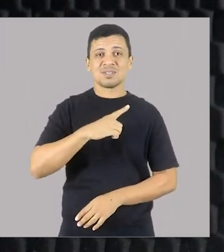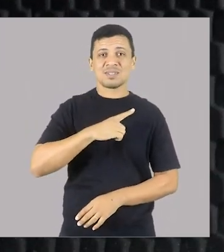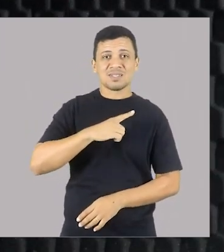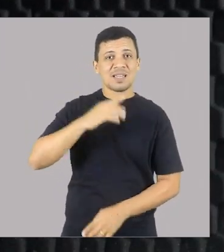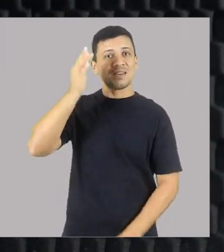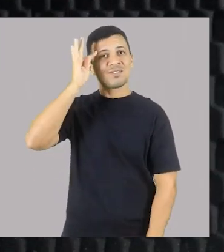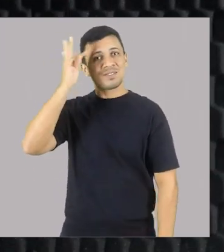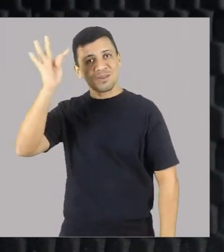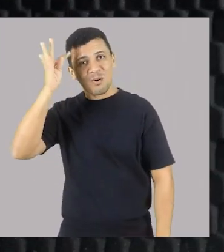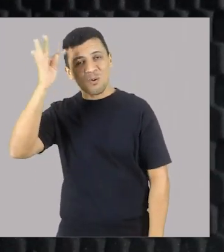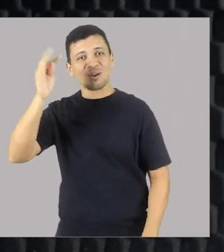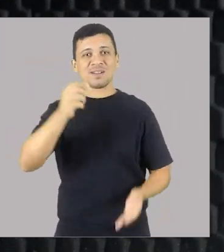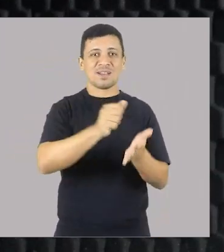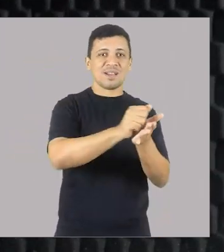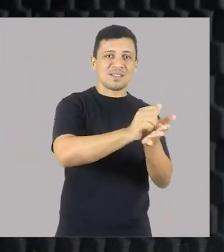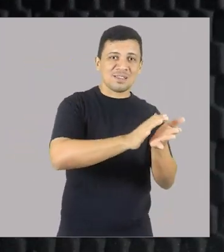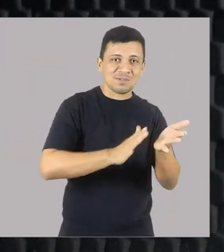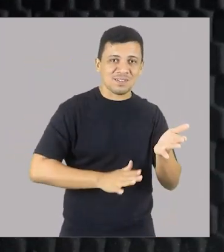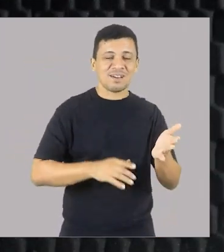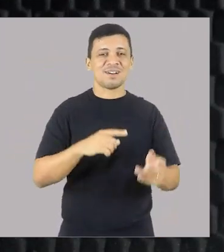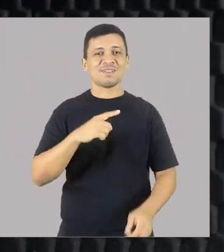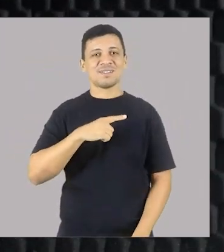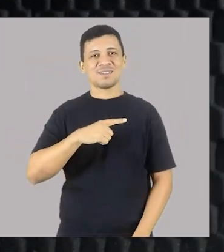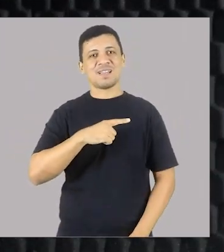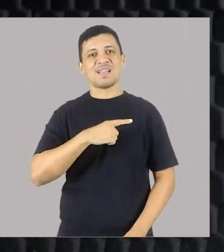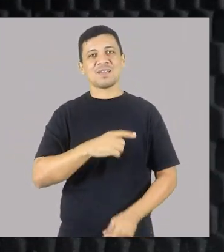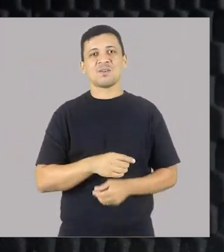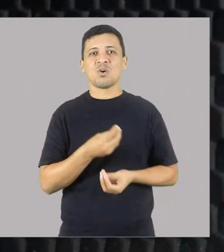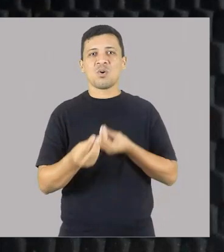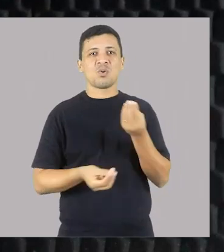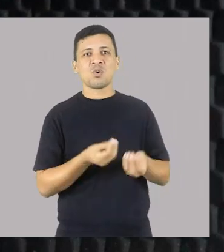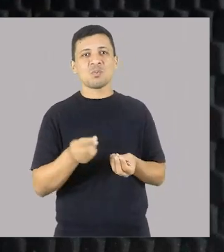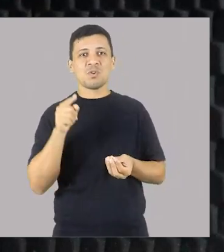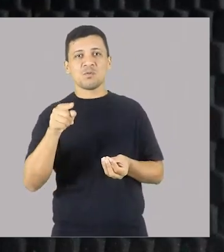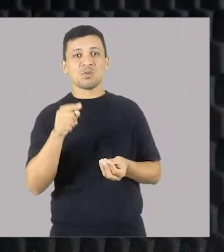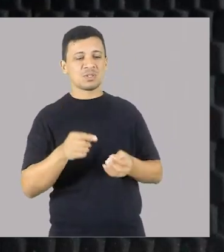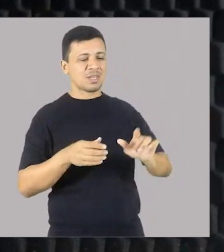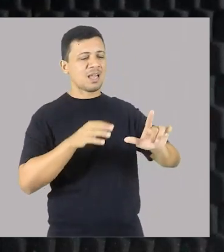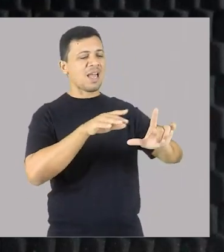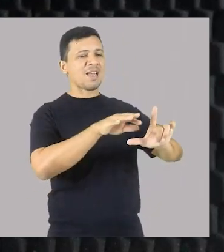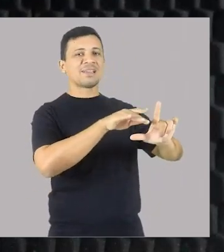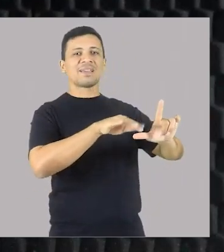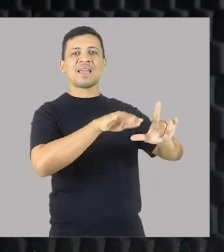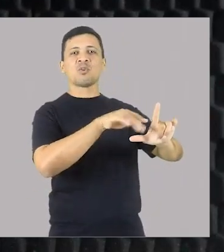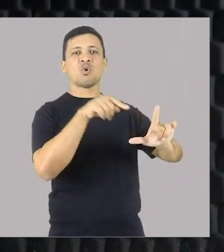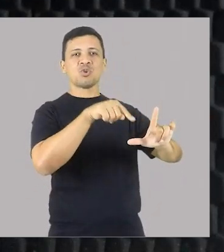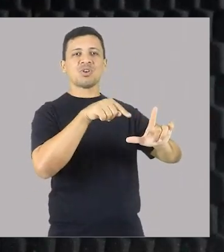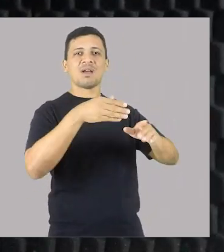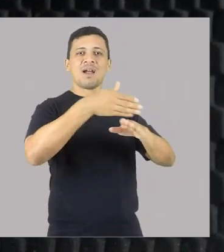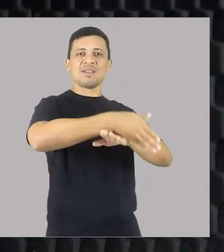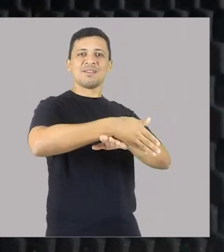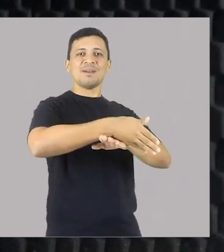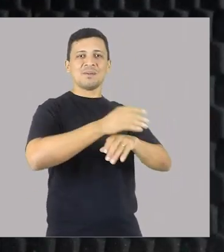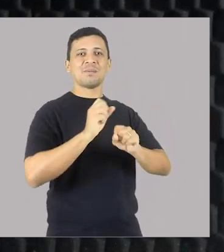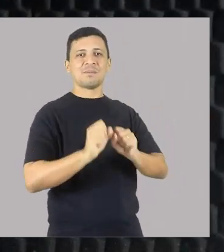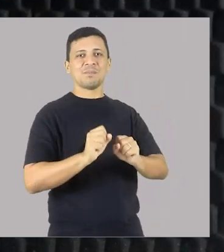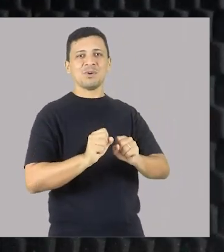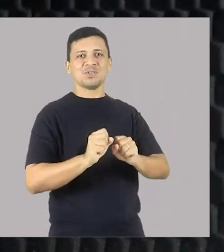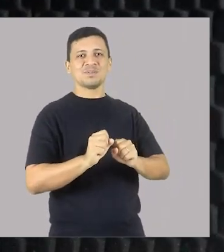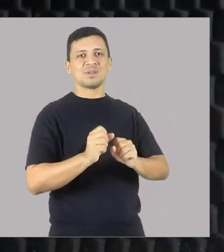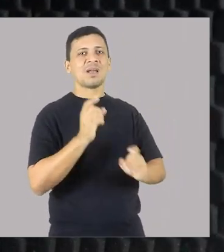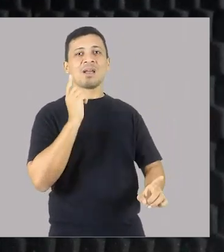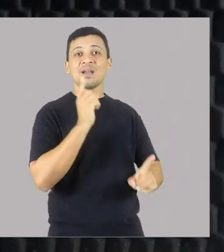temos exercícios, que basta você acionar o QR Code, que está na plataforma, para que você possa ter acesso a esse